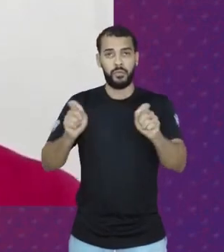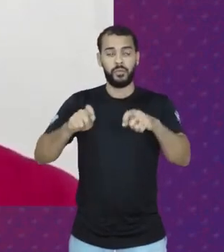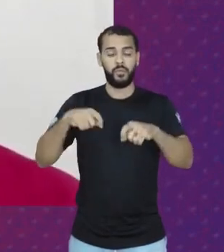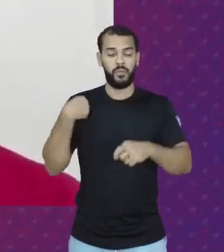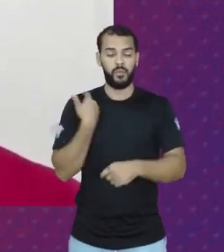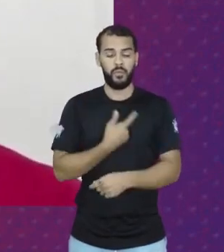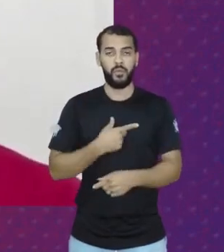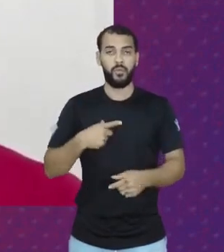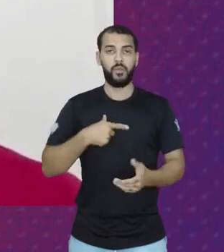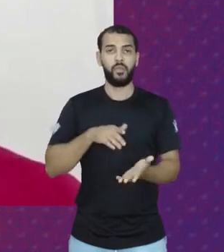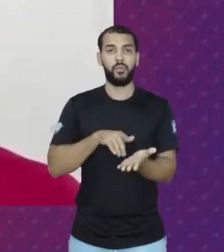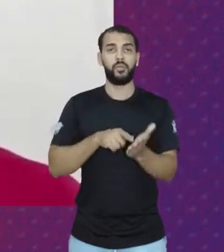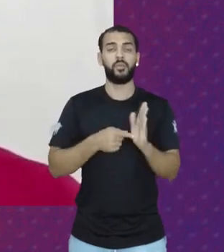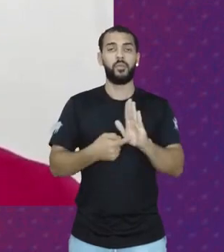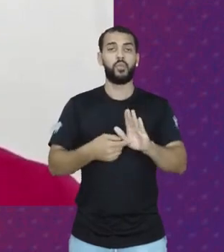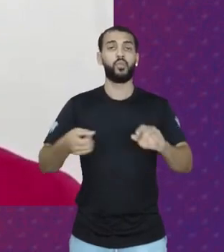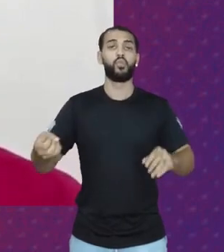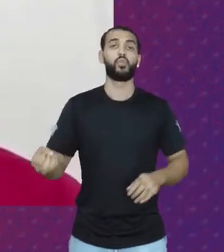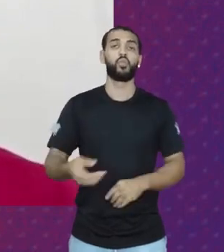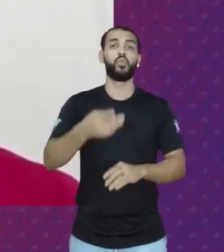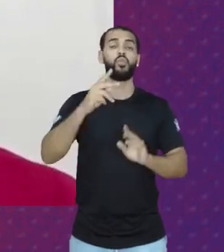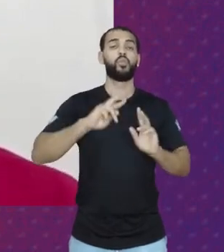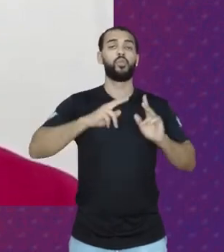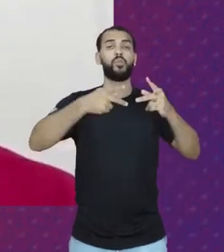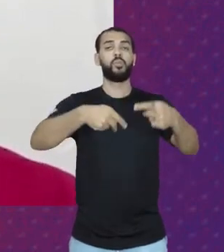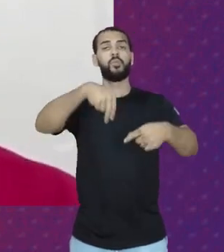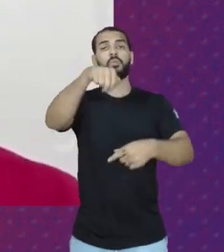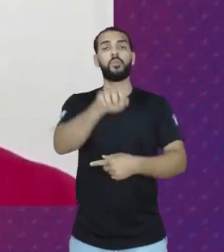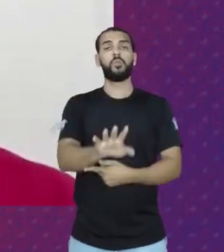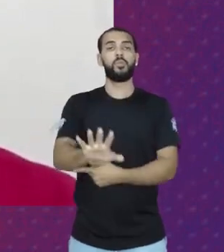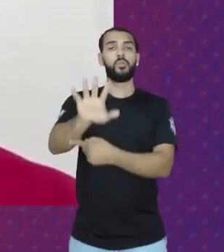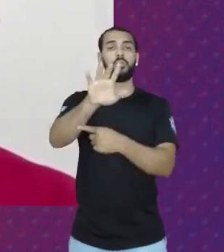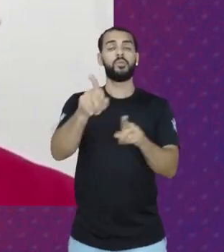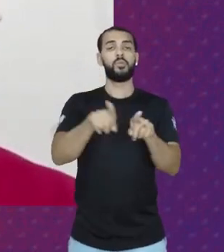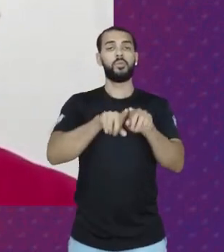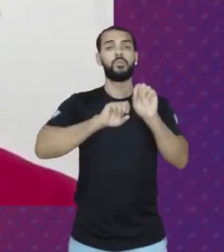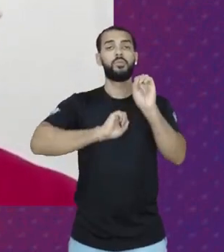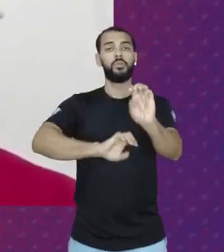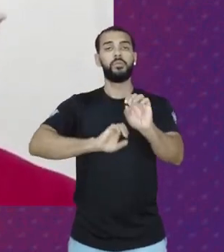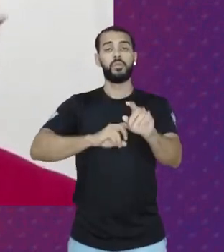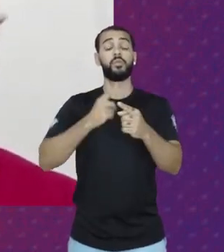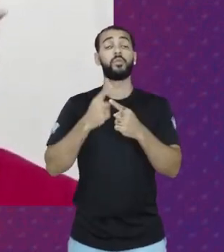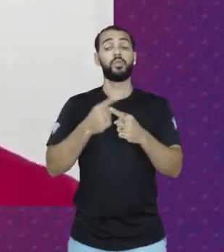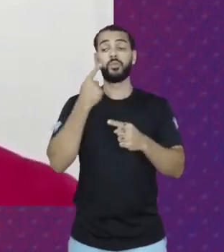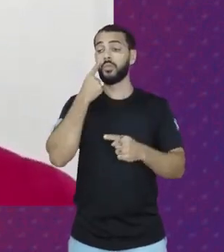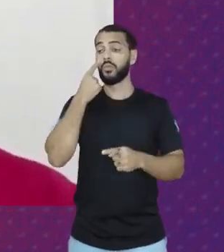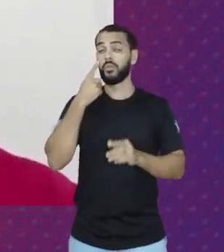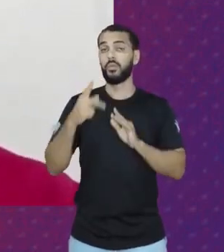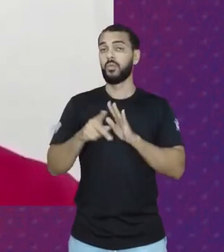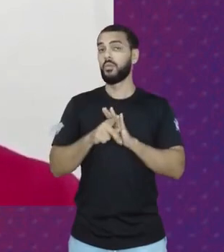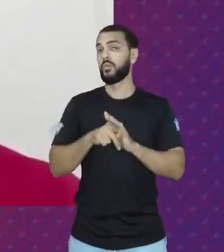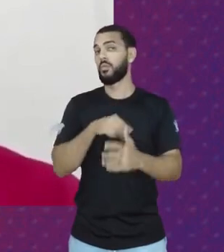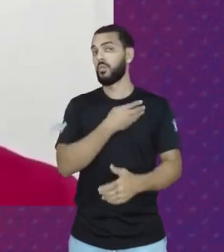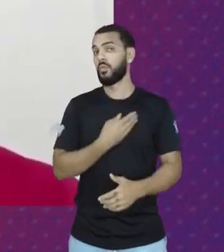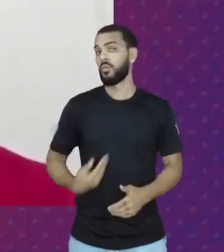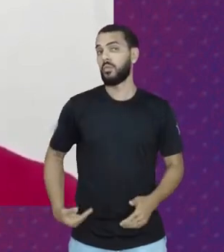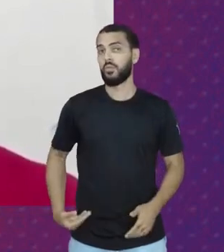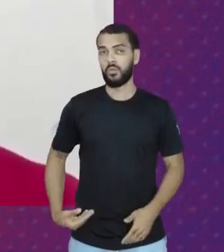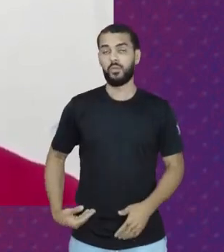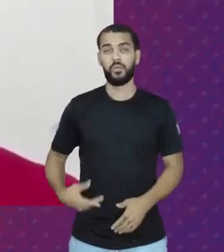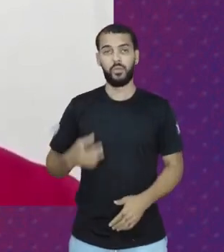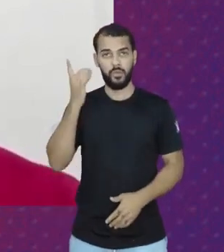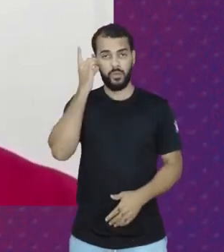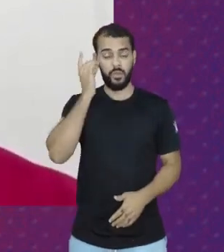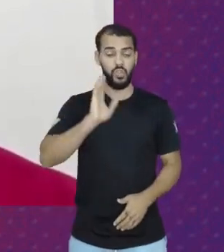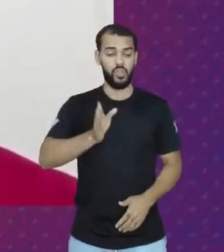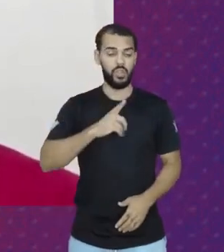sementes do nosso novo Plano Nacional de Educação, porque o que foi feito no governo Dilma cumpriu 10